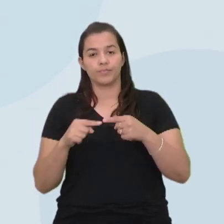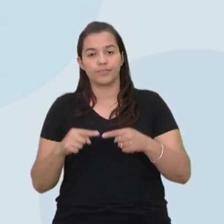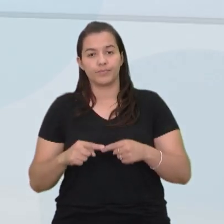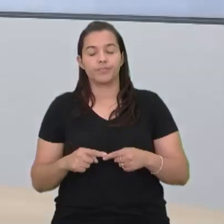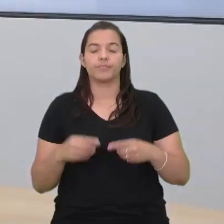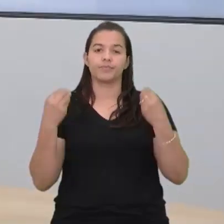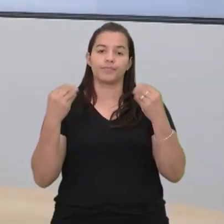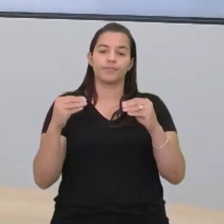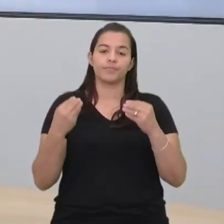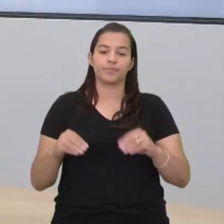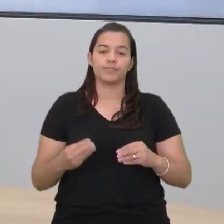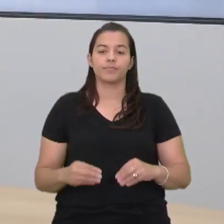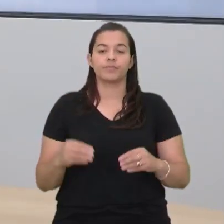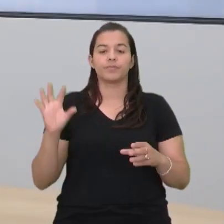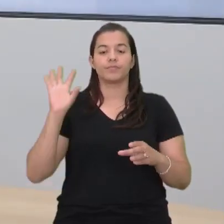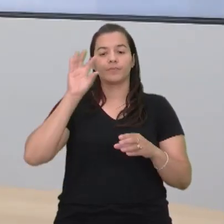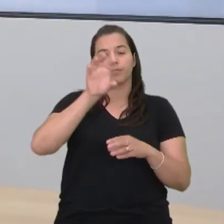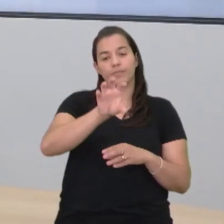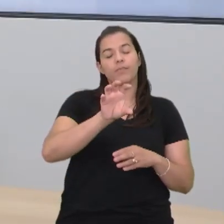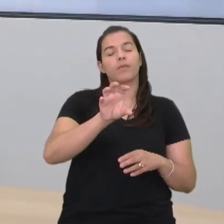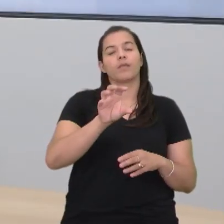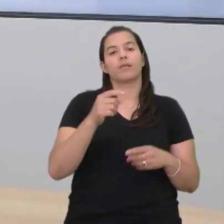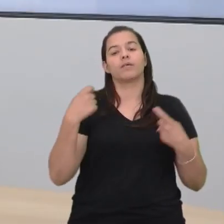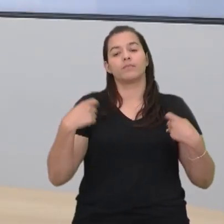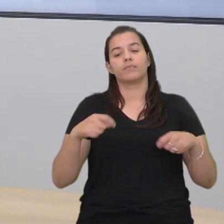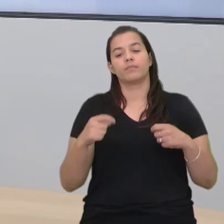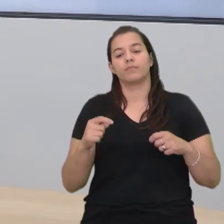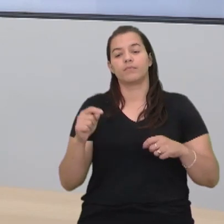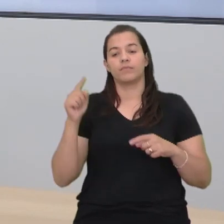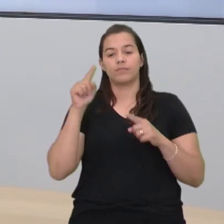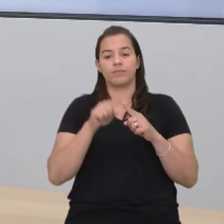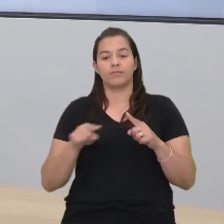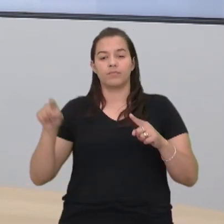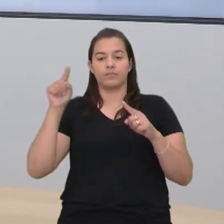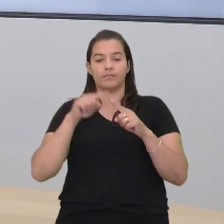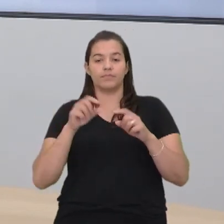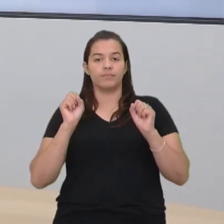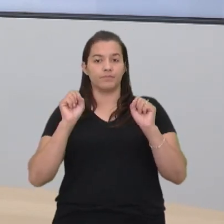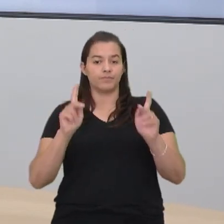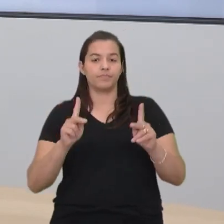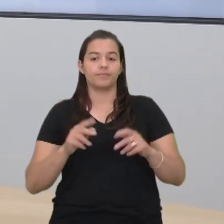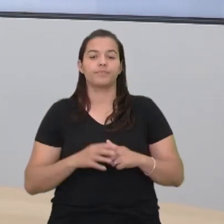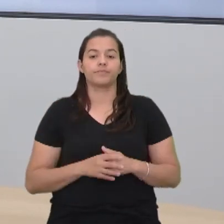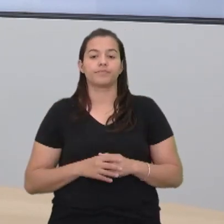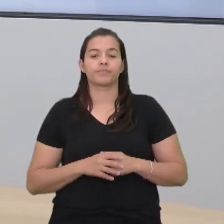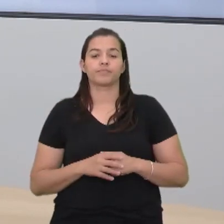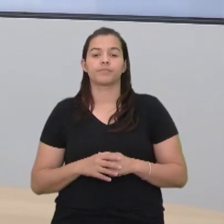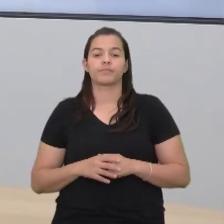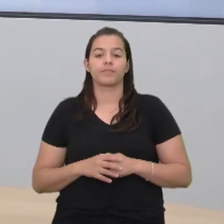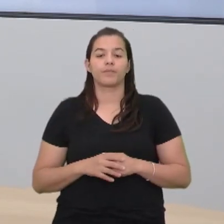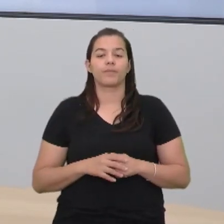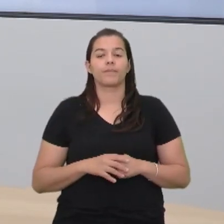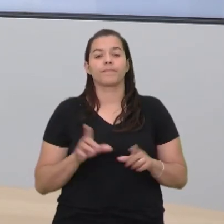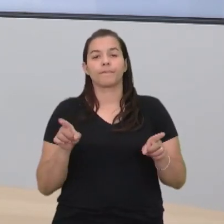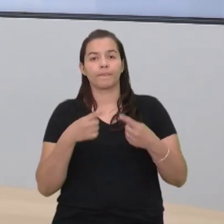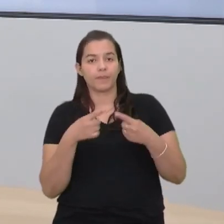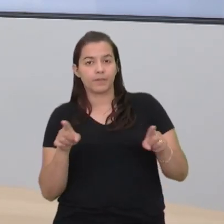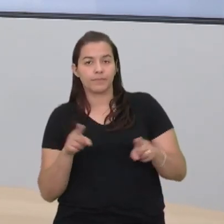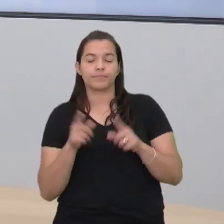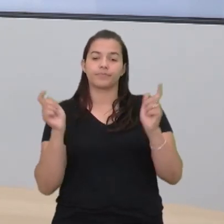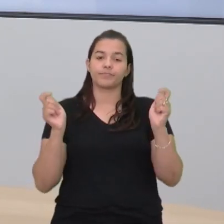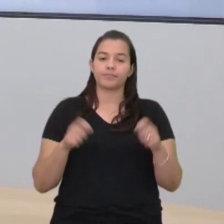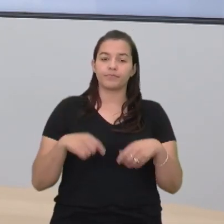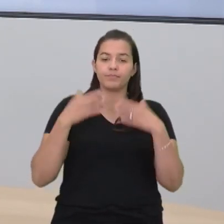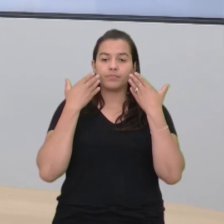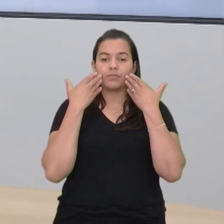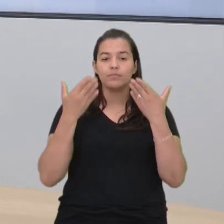encaixar o volume no meio de uma programação, é esse redondinho que você puxa. Tudo bem? Falou em som, posso mexer no som. Então, já vi aparência,